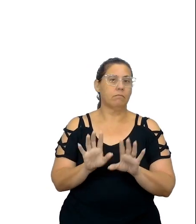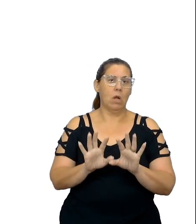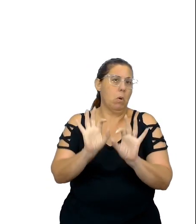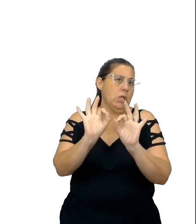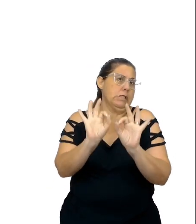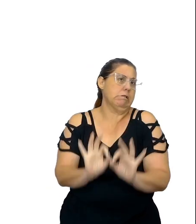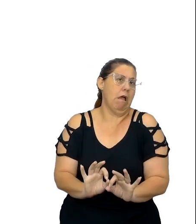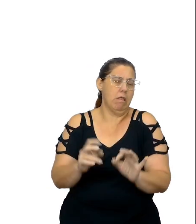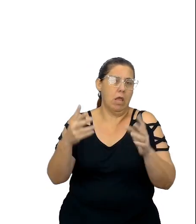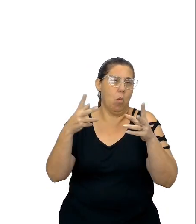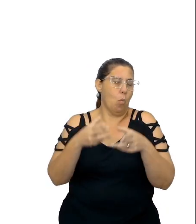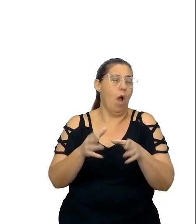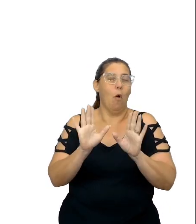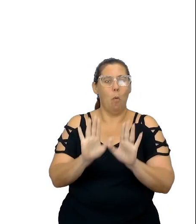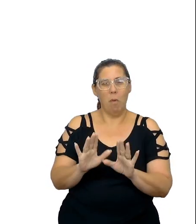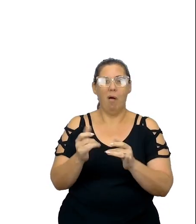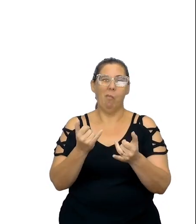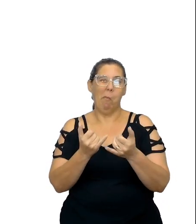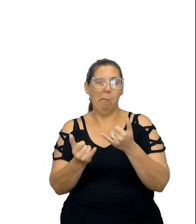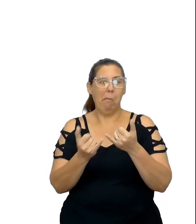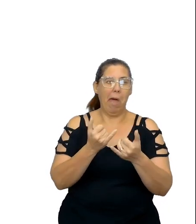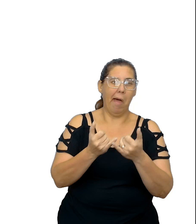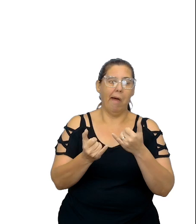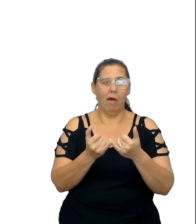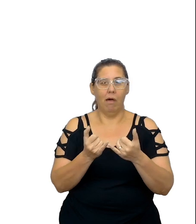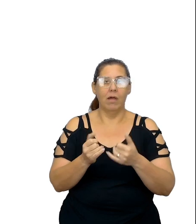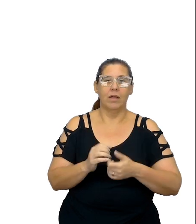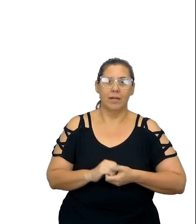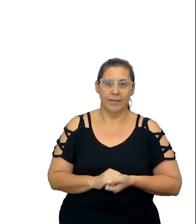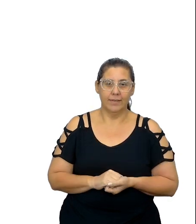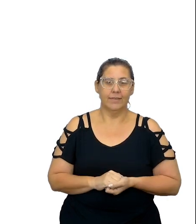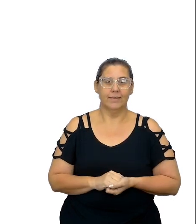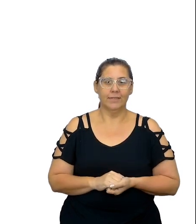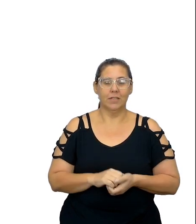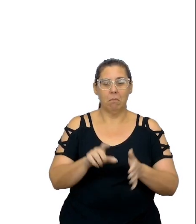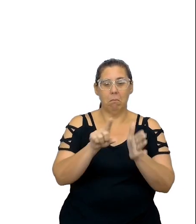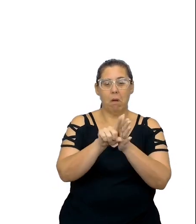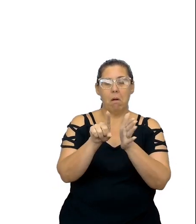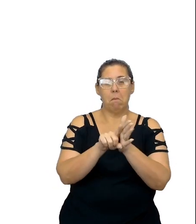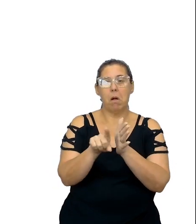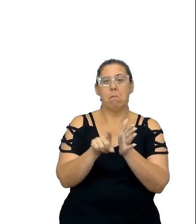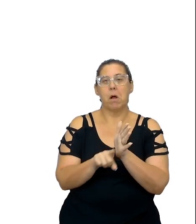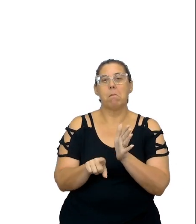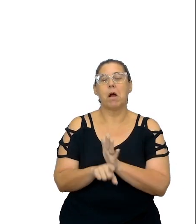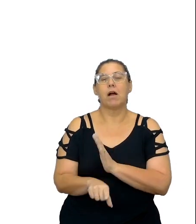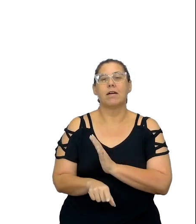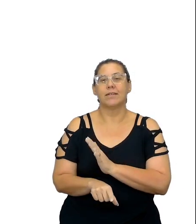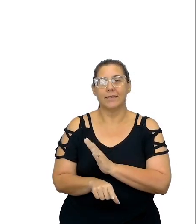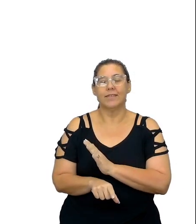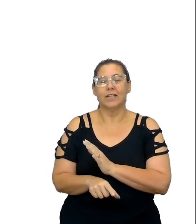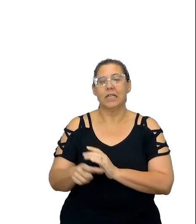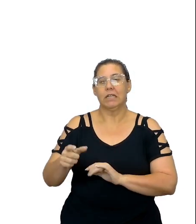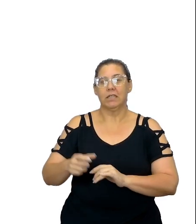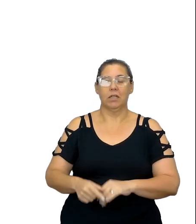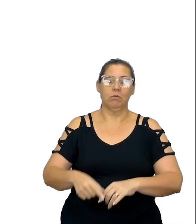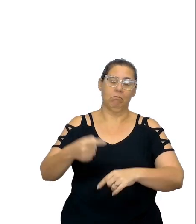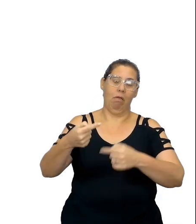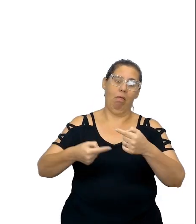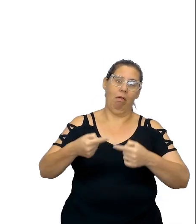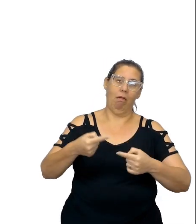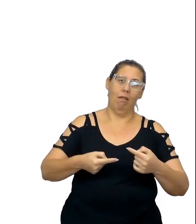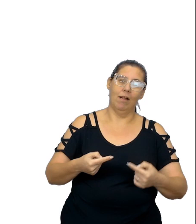exatamente a mesma, mas é assim que se procede a essas perguntas, né, que exigem um discurso, né,